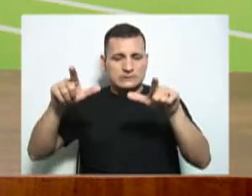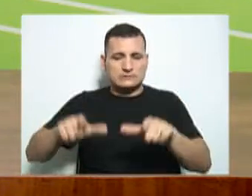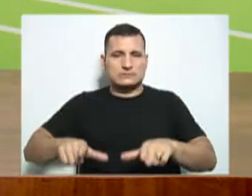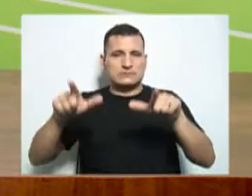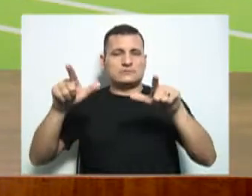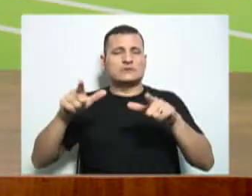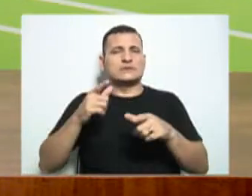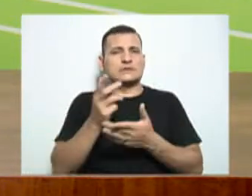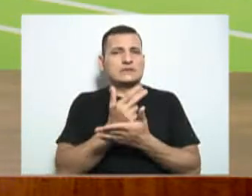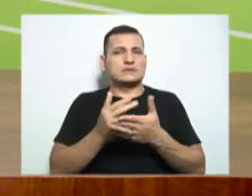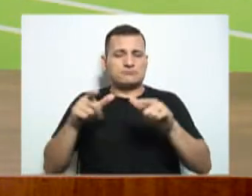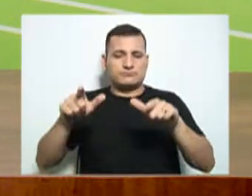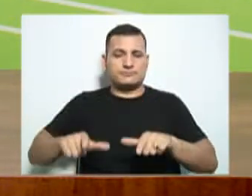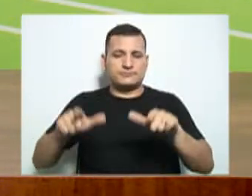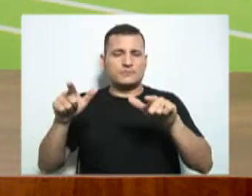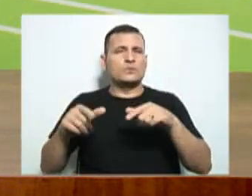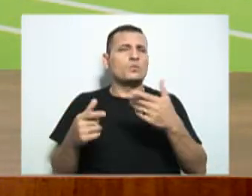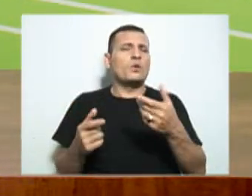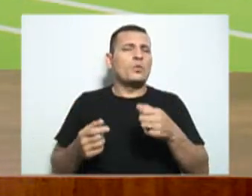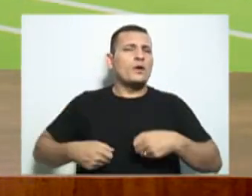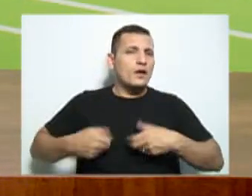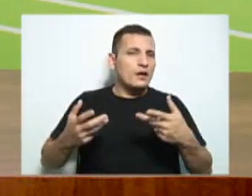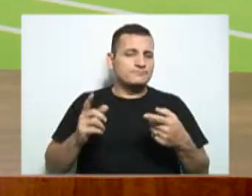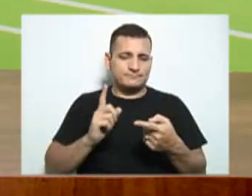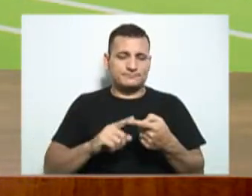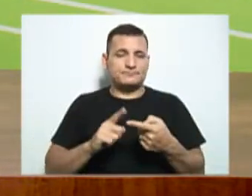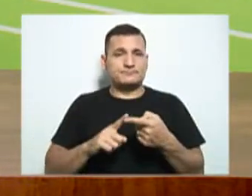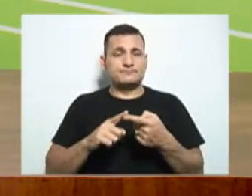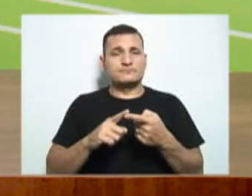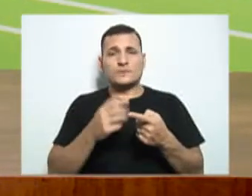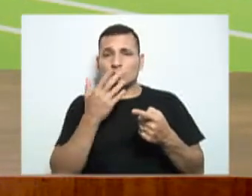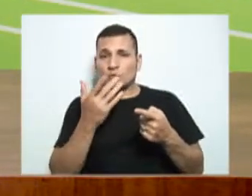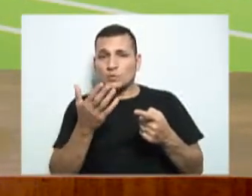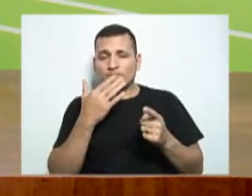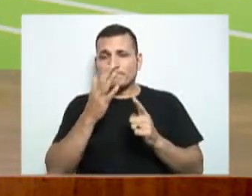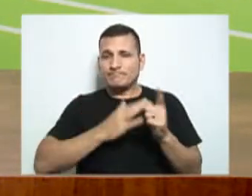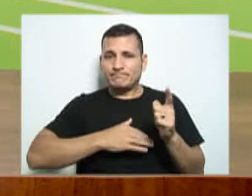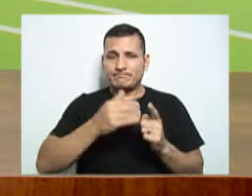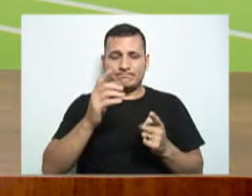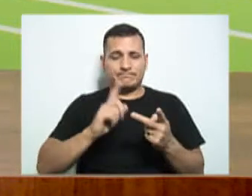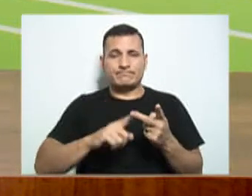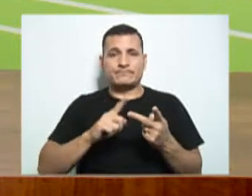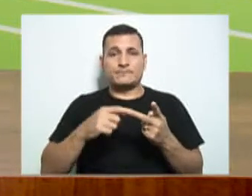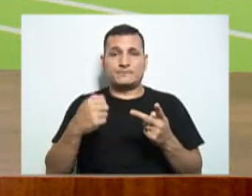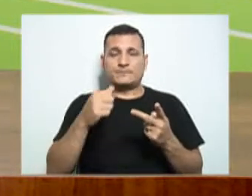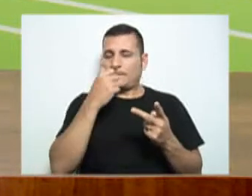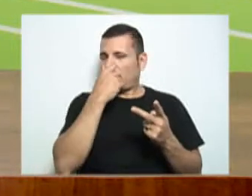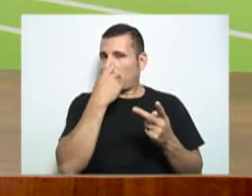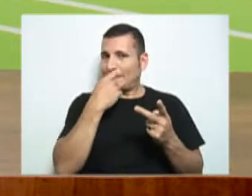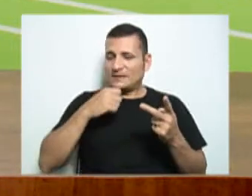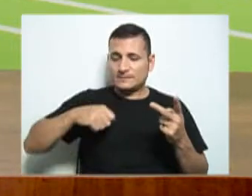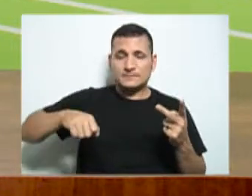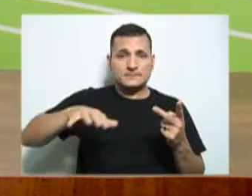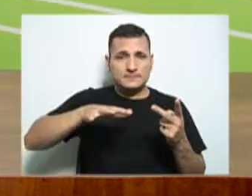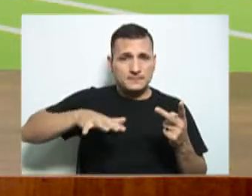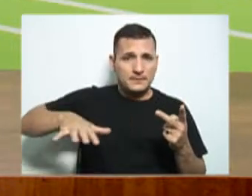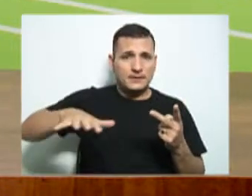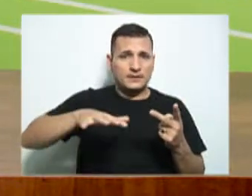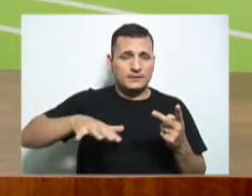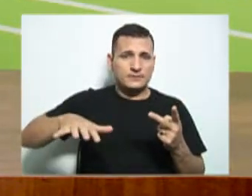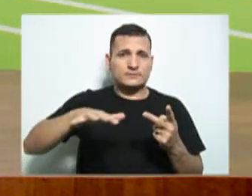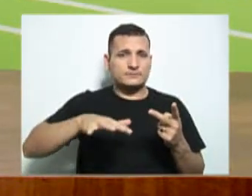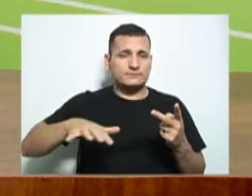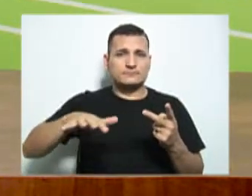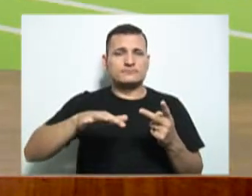existentes? Então, eu vou ter o quê? Tinta. O que mais? Vou ter que ter um espaço para mim